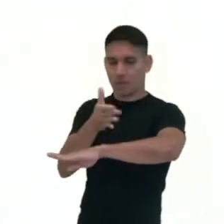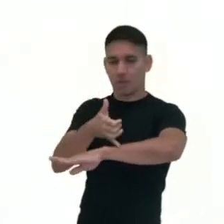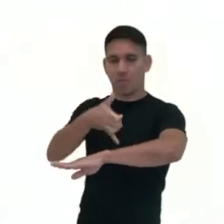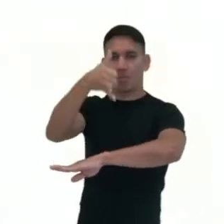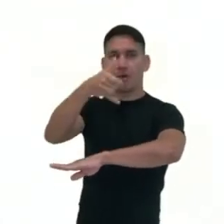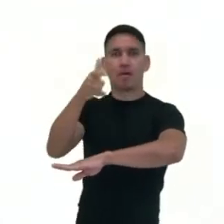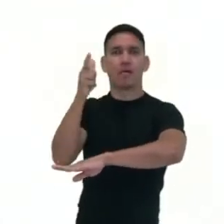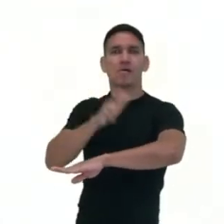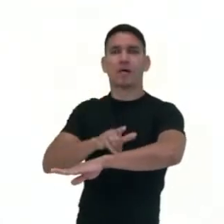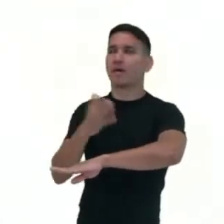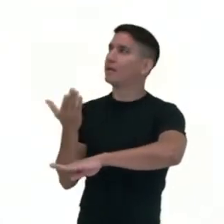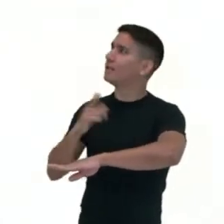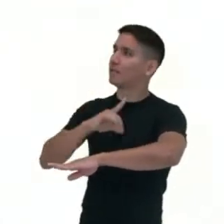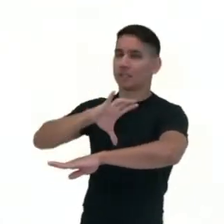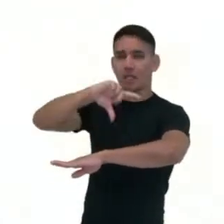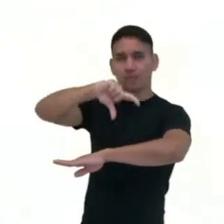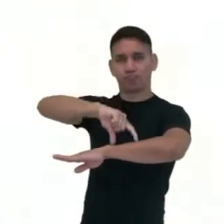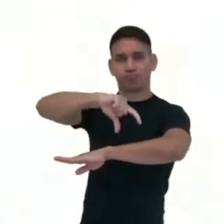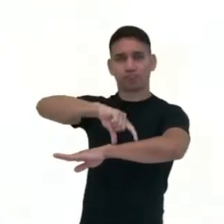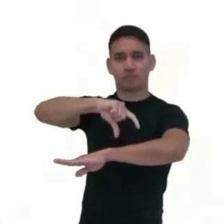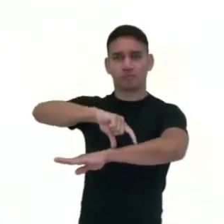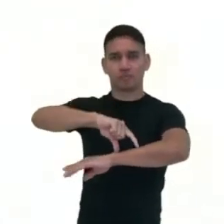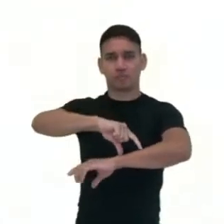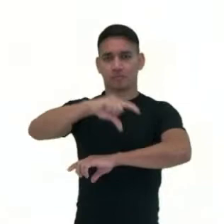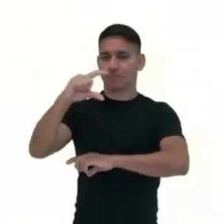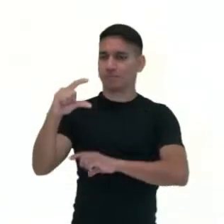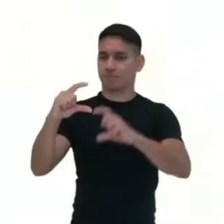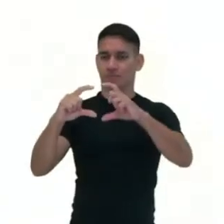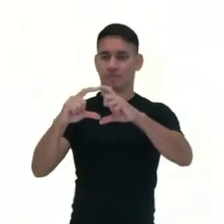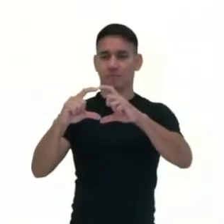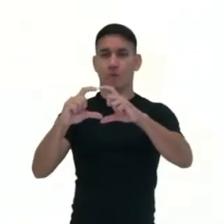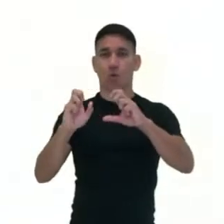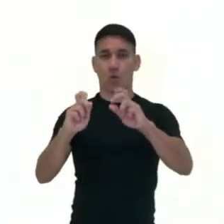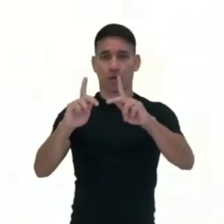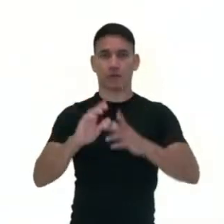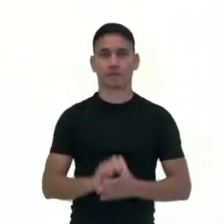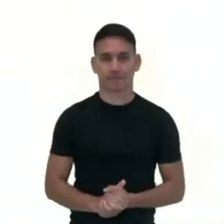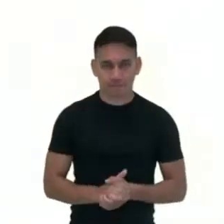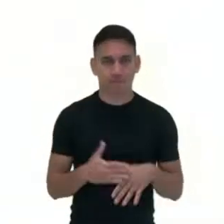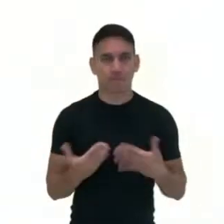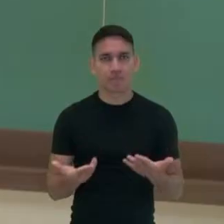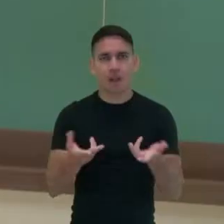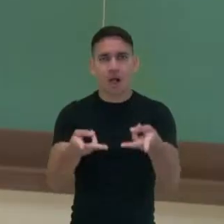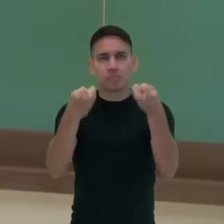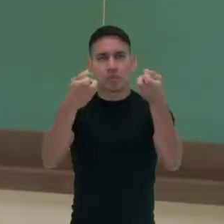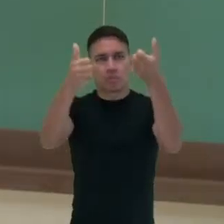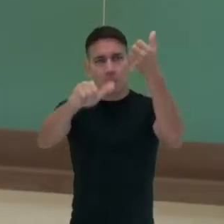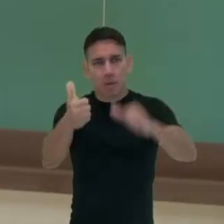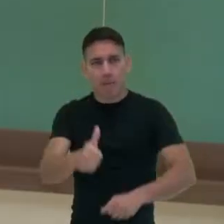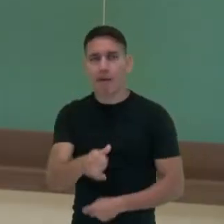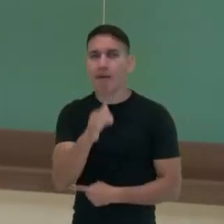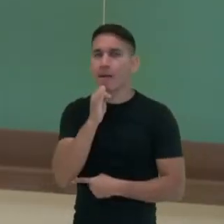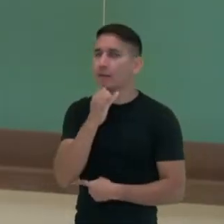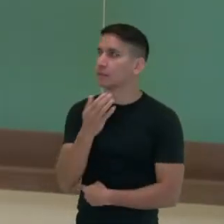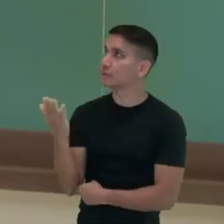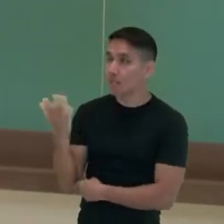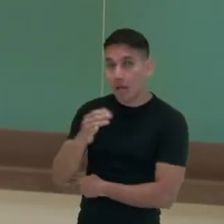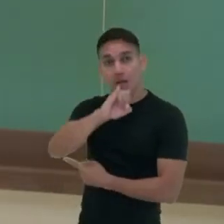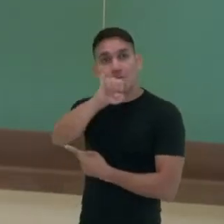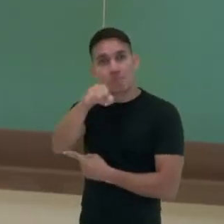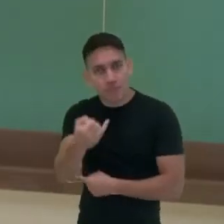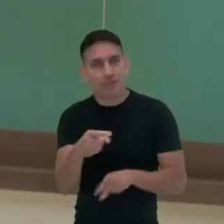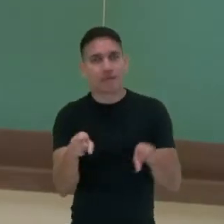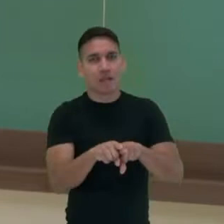tá em verdinho, né, amarelinho ali, tá bom? Beleza? Ah, então tá jóia. Então, vamos observar esse exemplo comigo e aproveitar